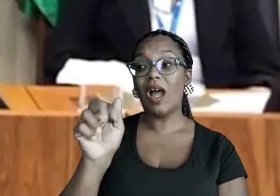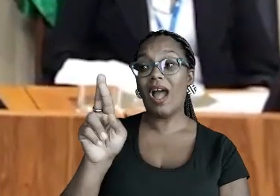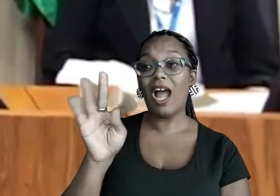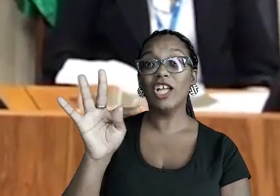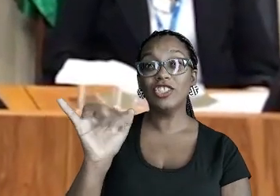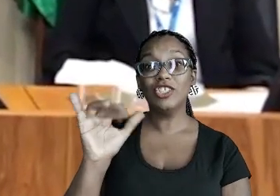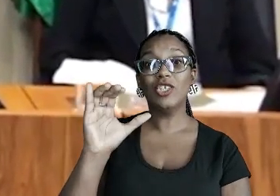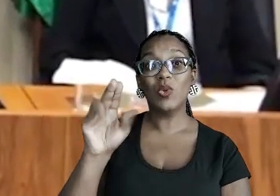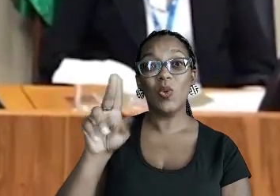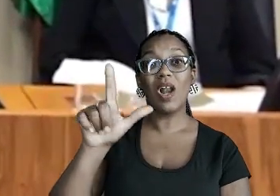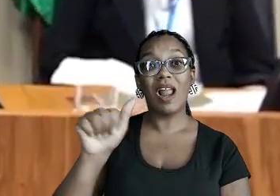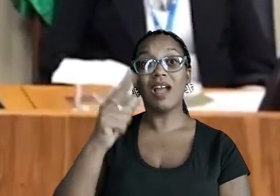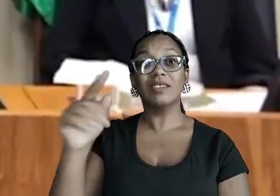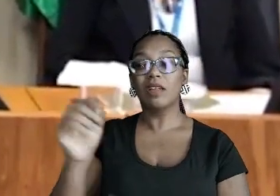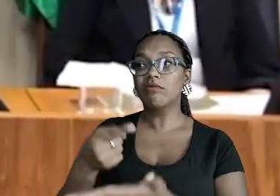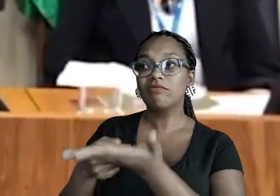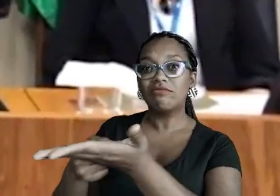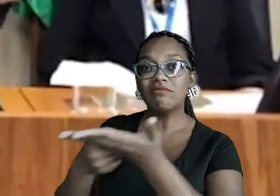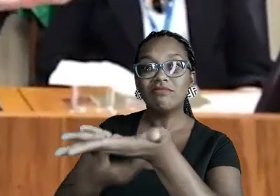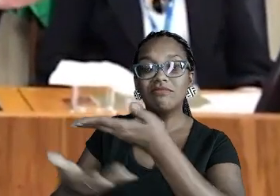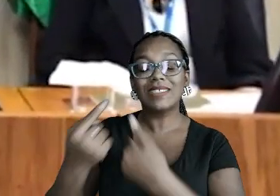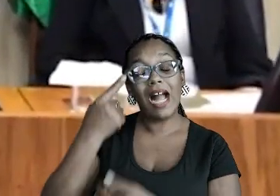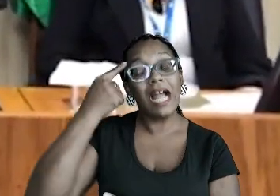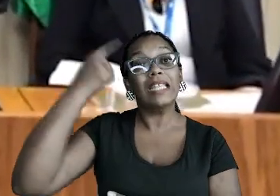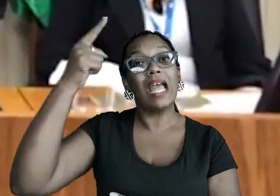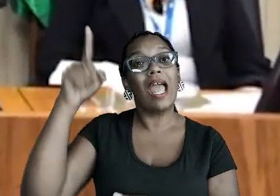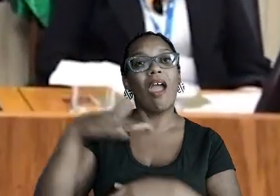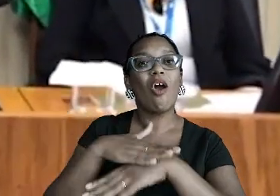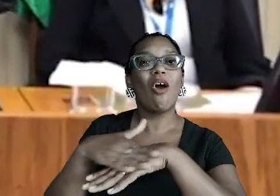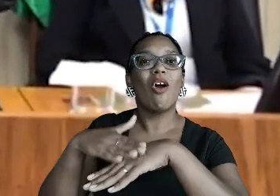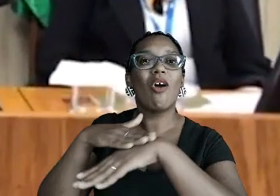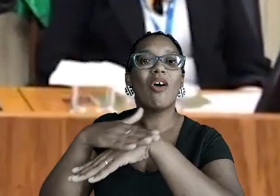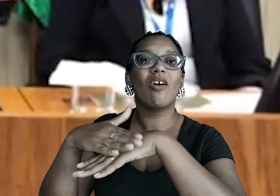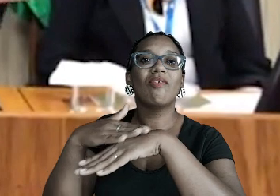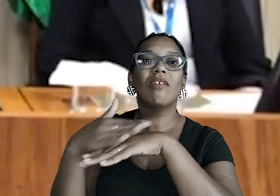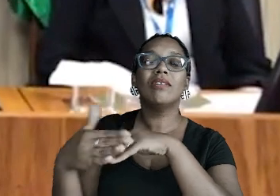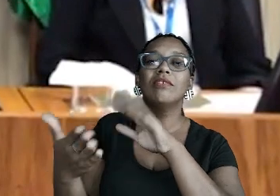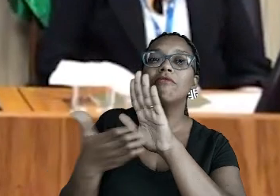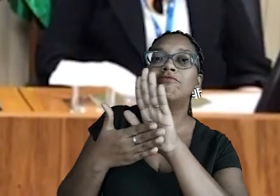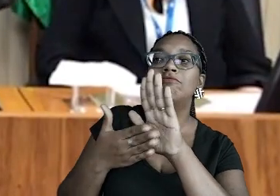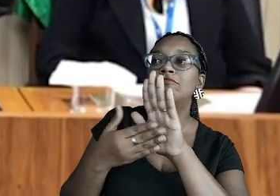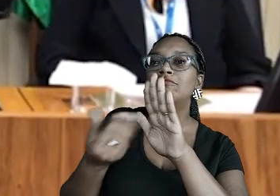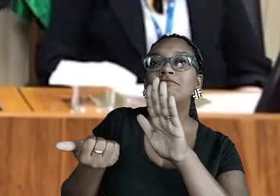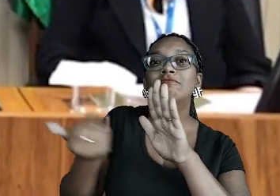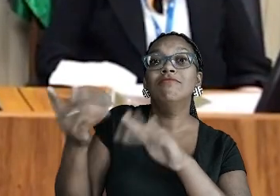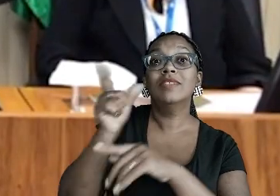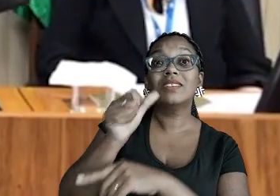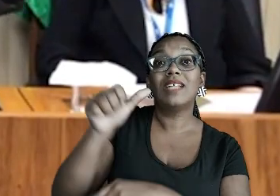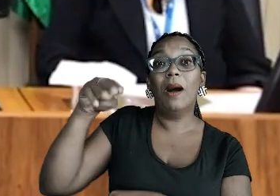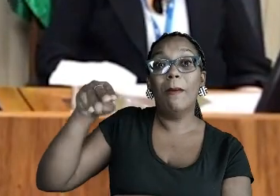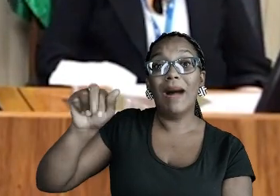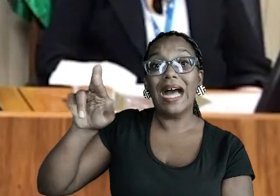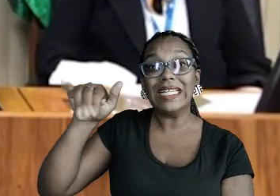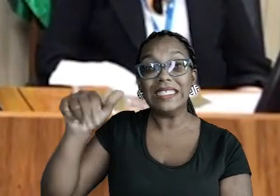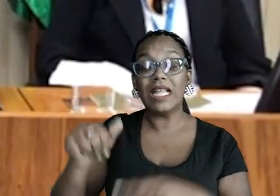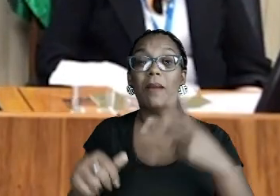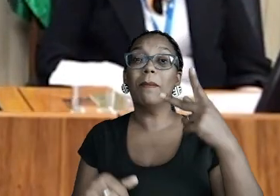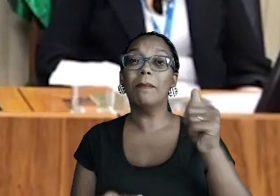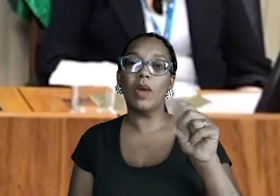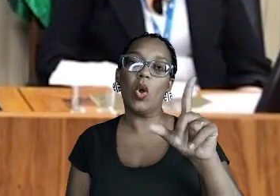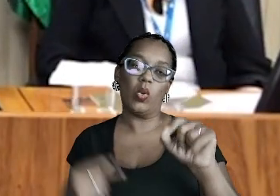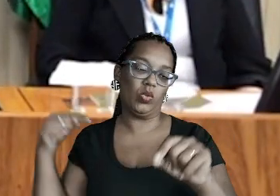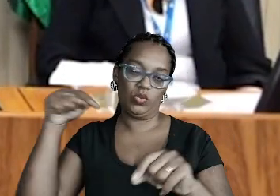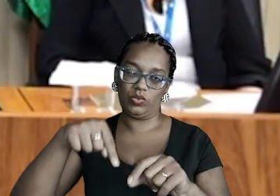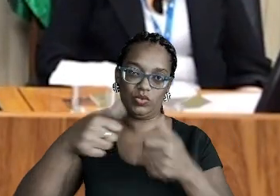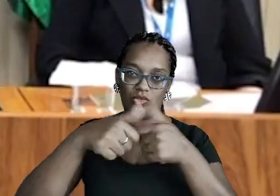a ideia deste evento veio de uma conversa de uma proposição da Marina e do Pedro que